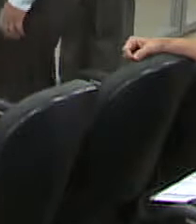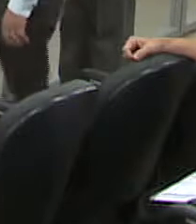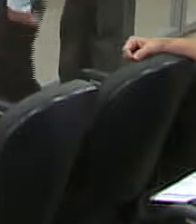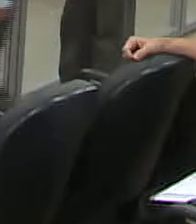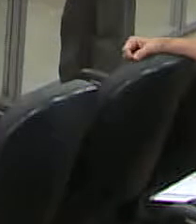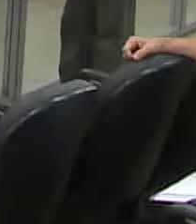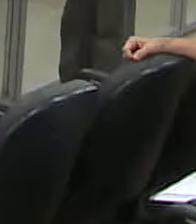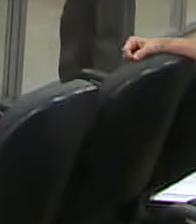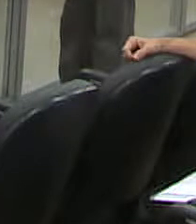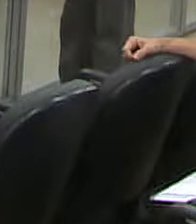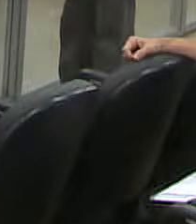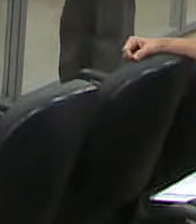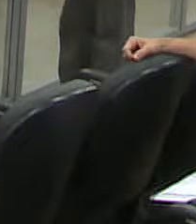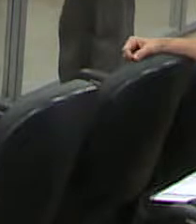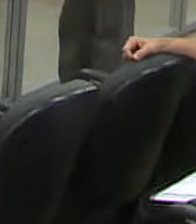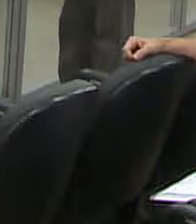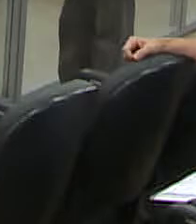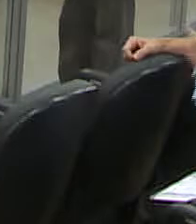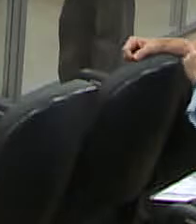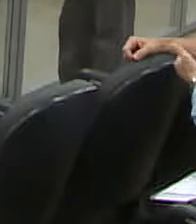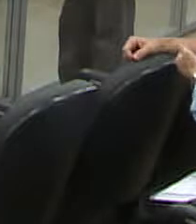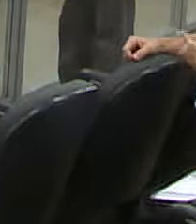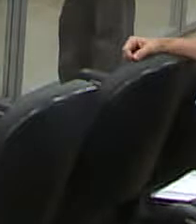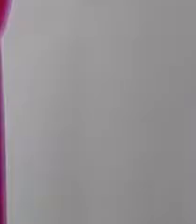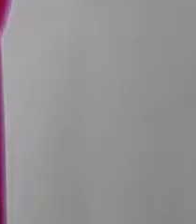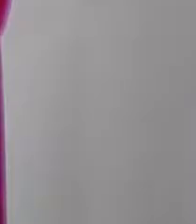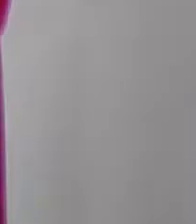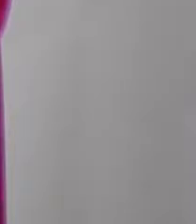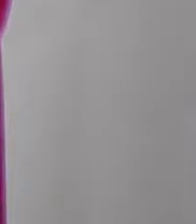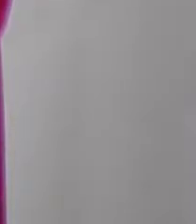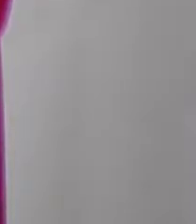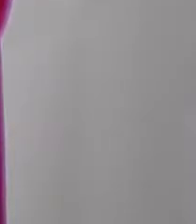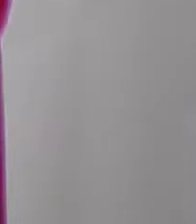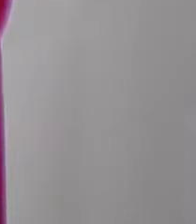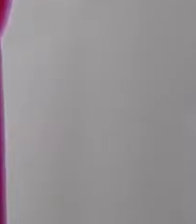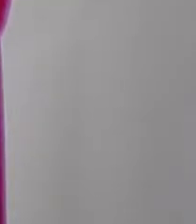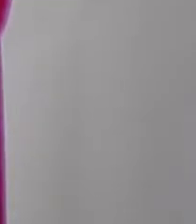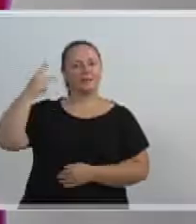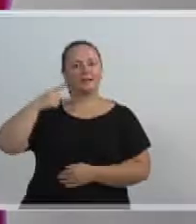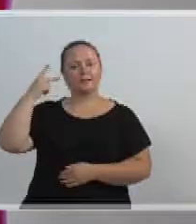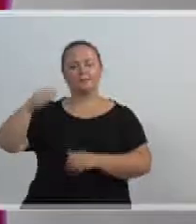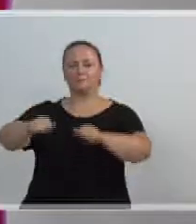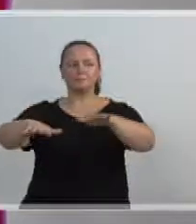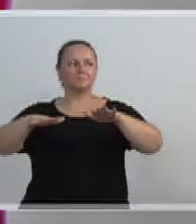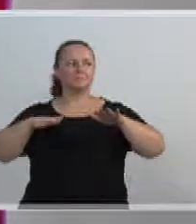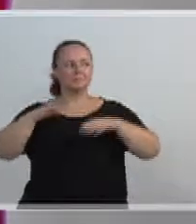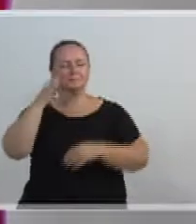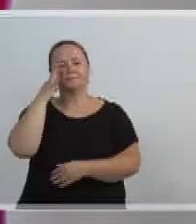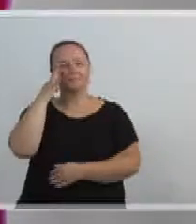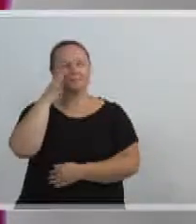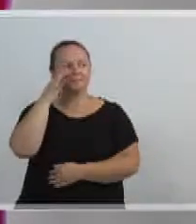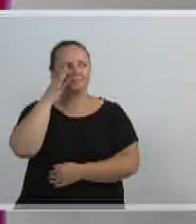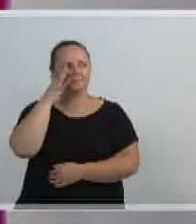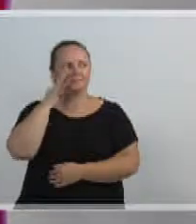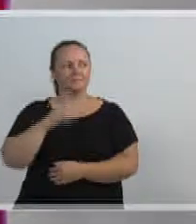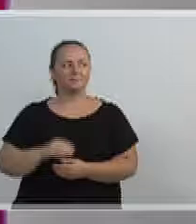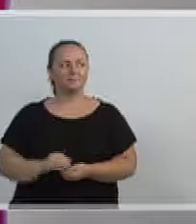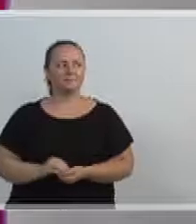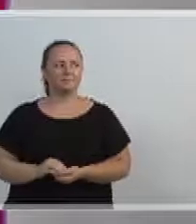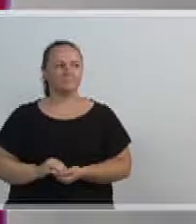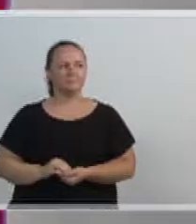Não, não, meu amigo Becker. Muito boa tarde, colegas vereadores, distinta plateia que nos assiste aqui, em